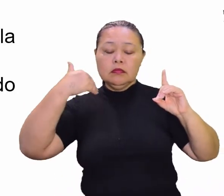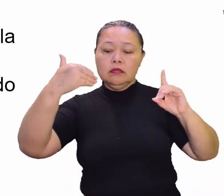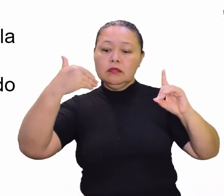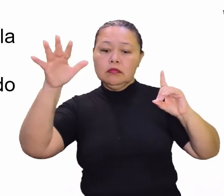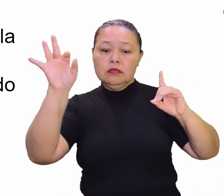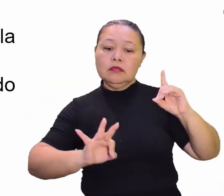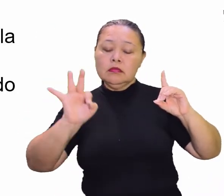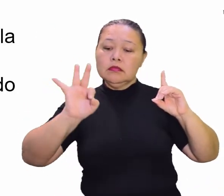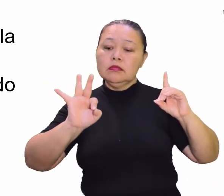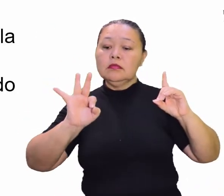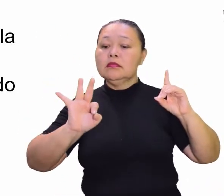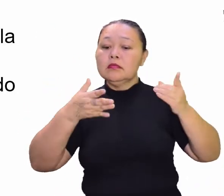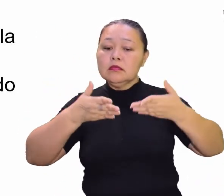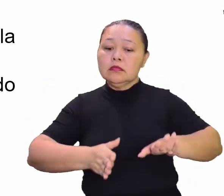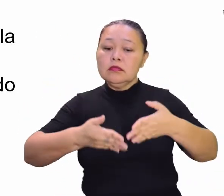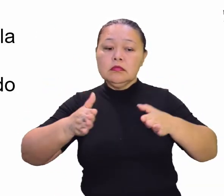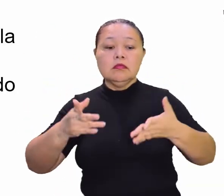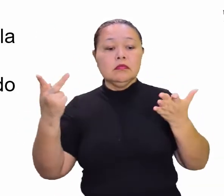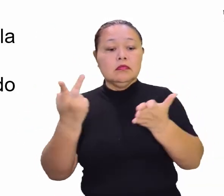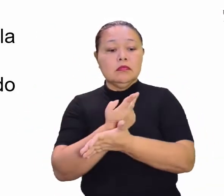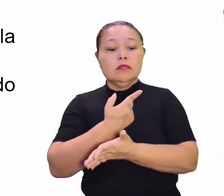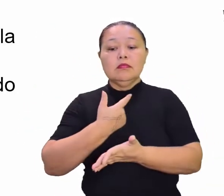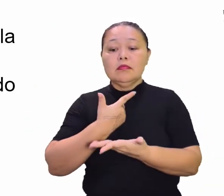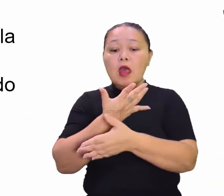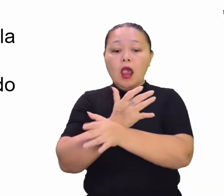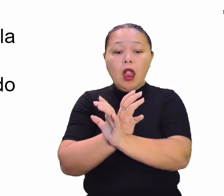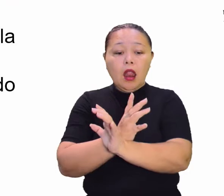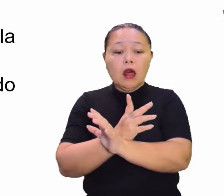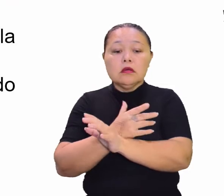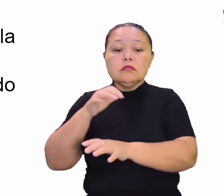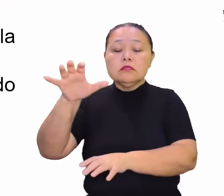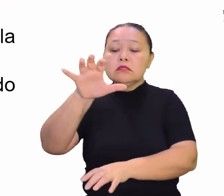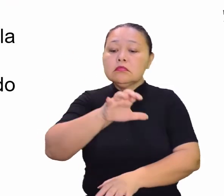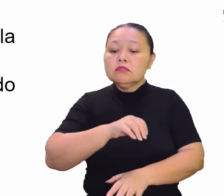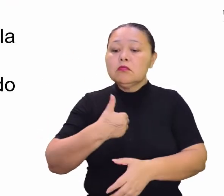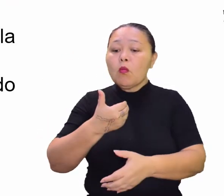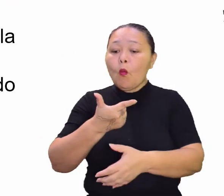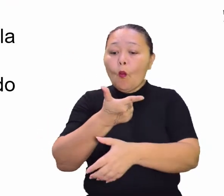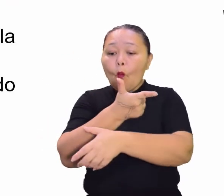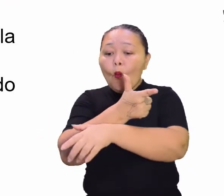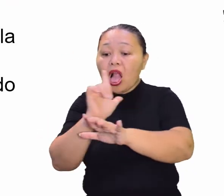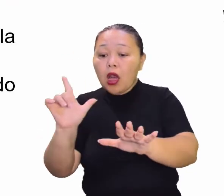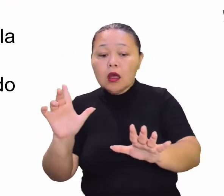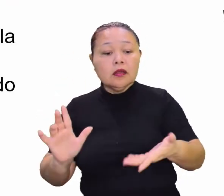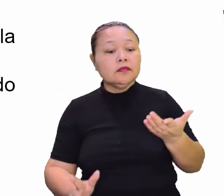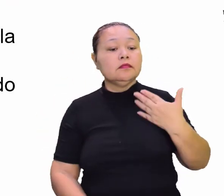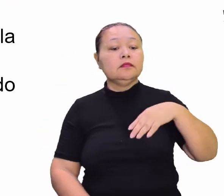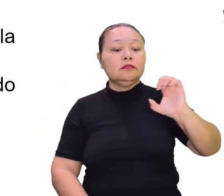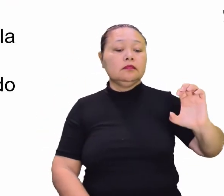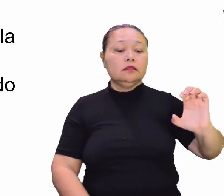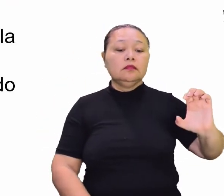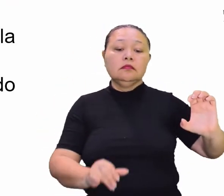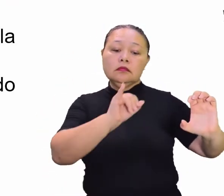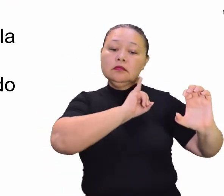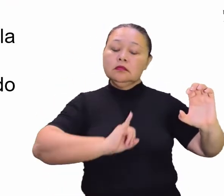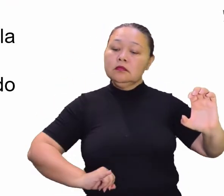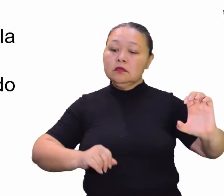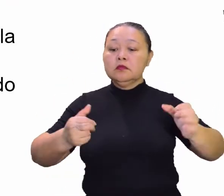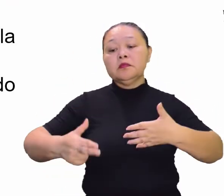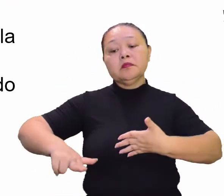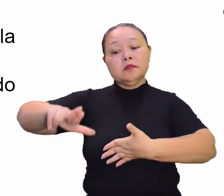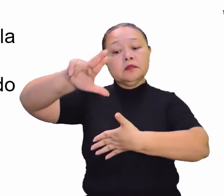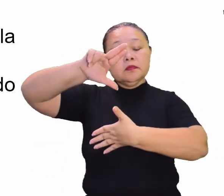A elevada taxa de natalidade causada pela seca nas regiões desérticas. E aí, o